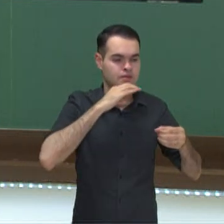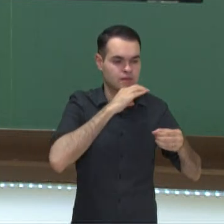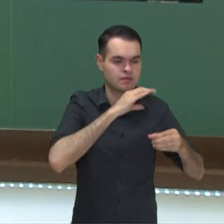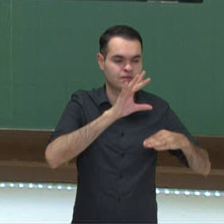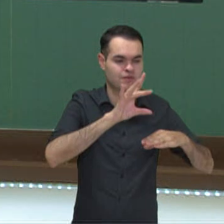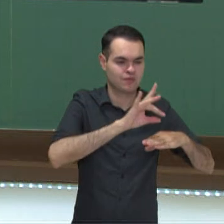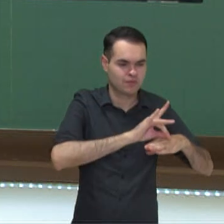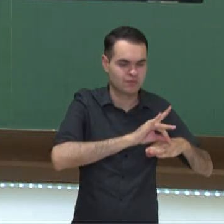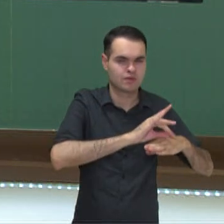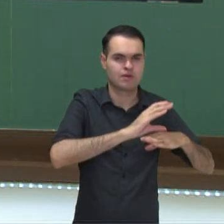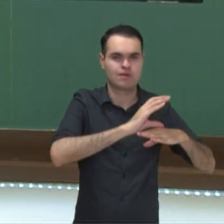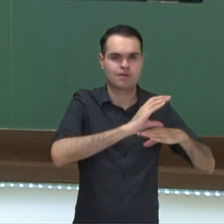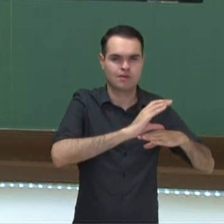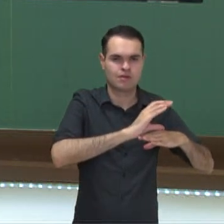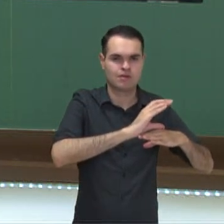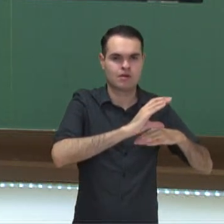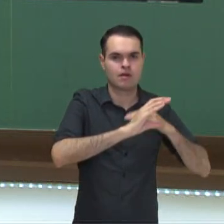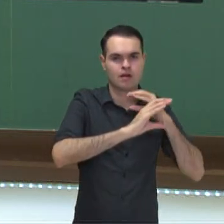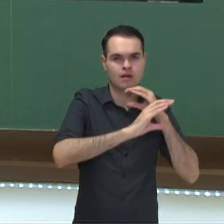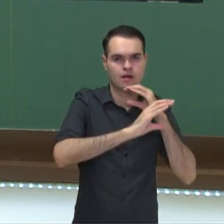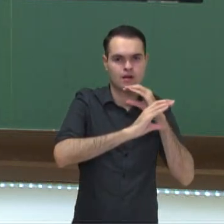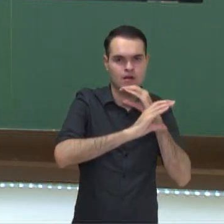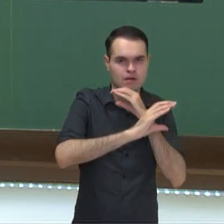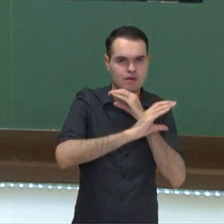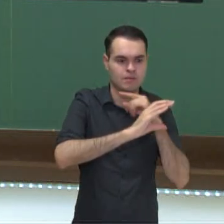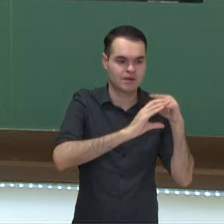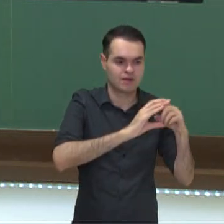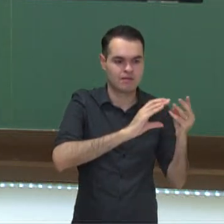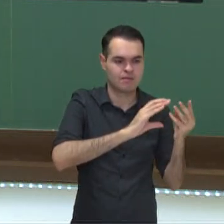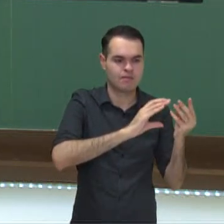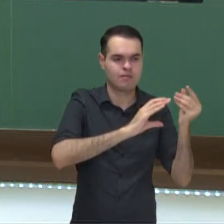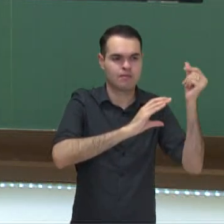calor, e o calor, para ele ser